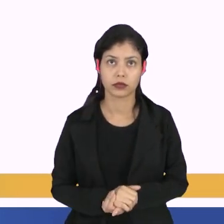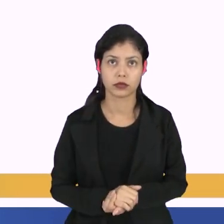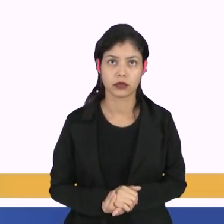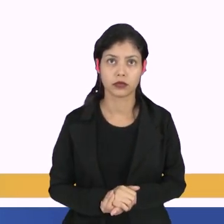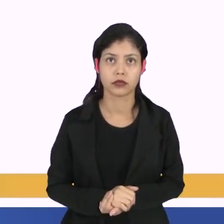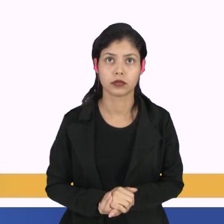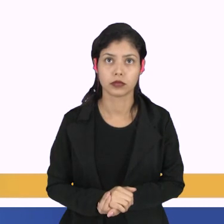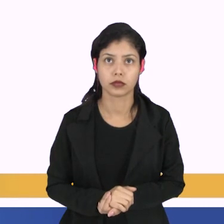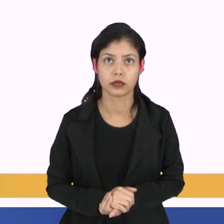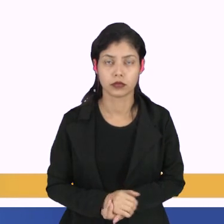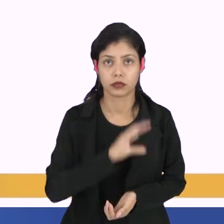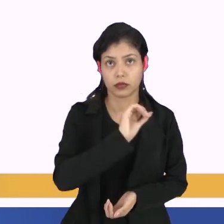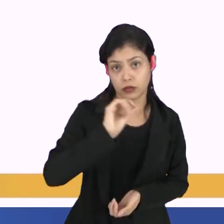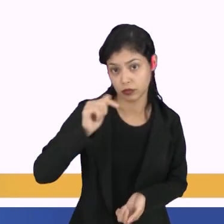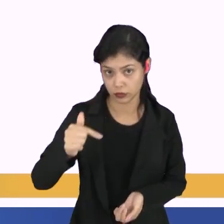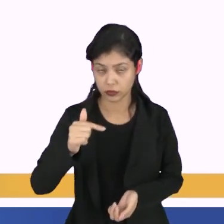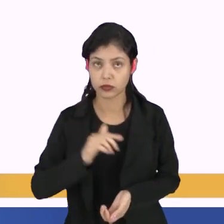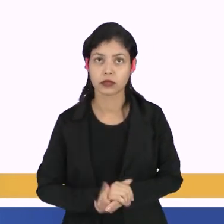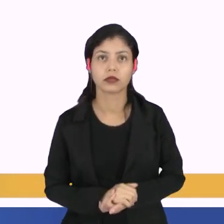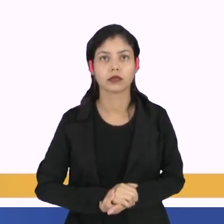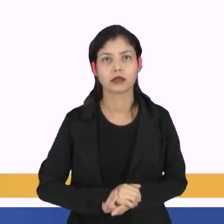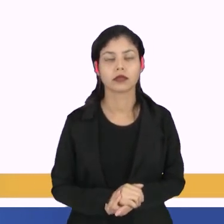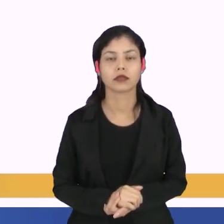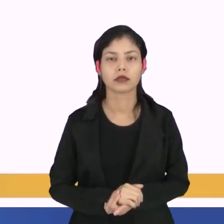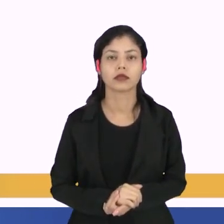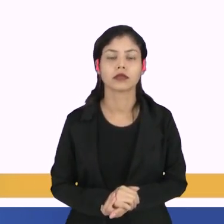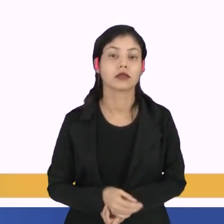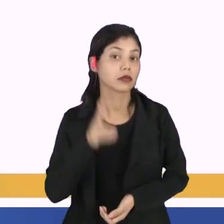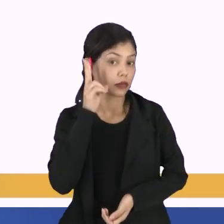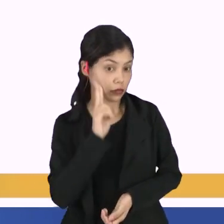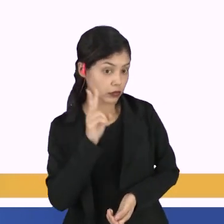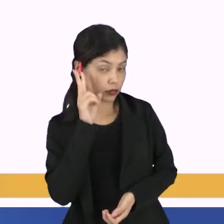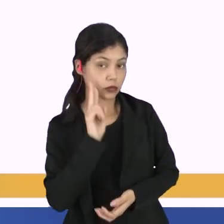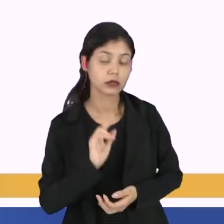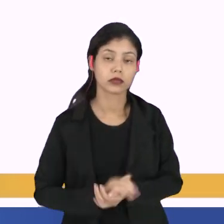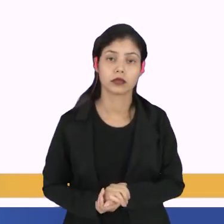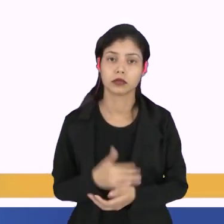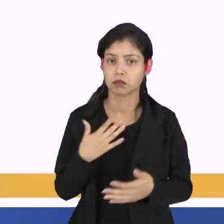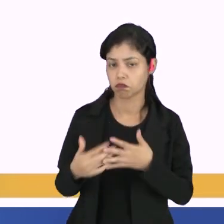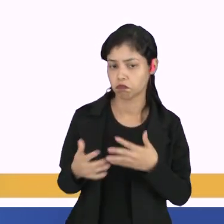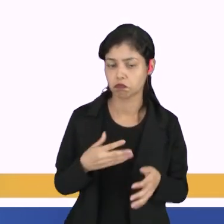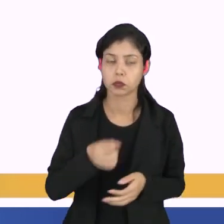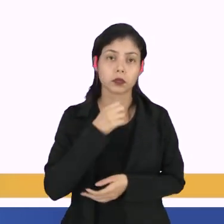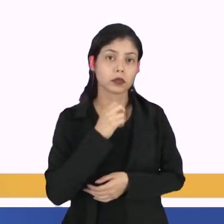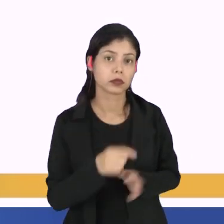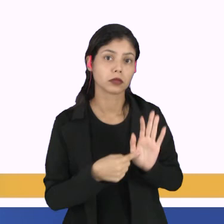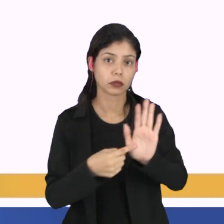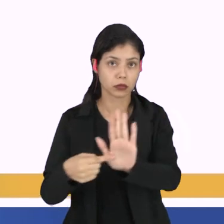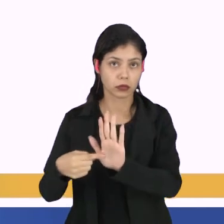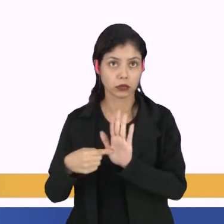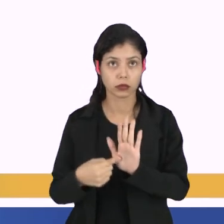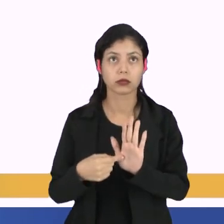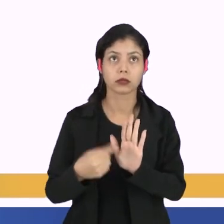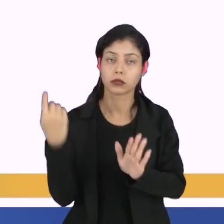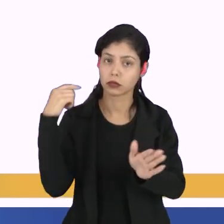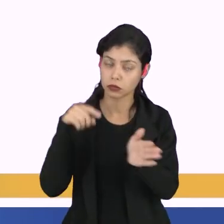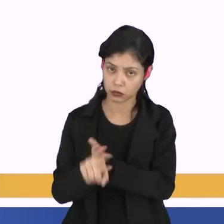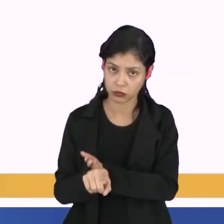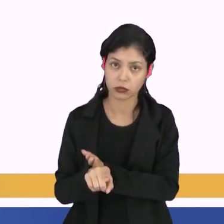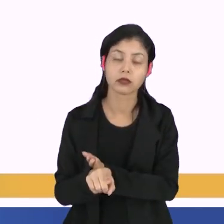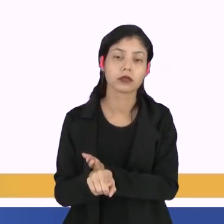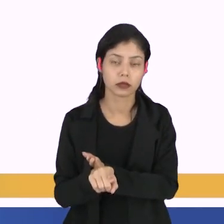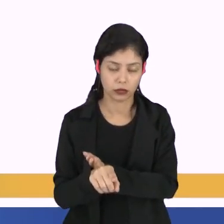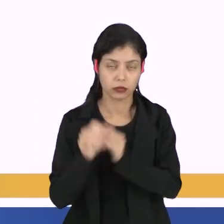6, 0,07. Vale lembrar que, dependendo do enunciado da